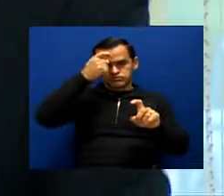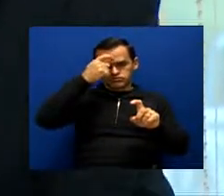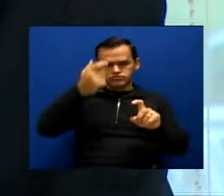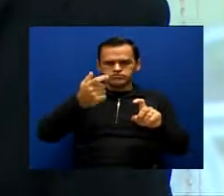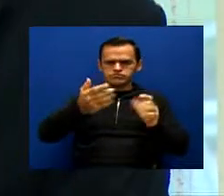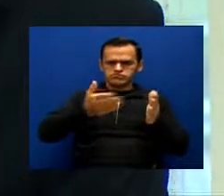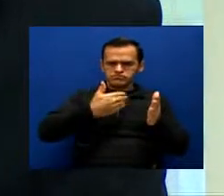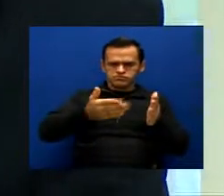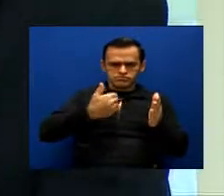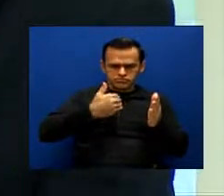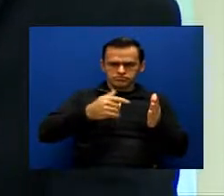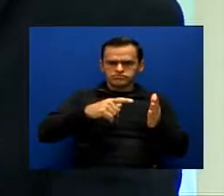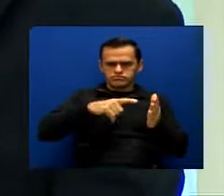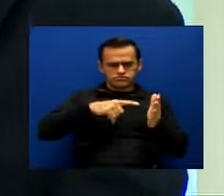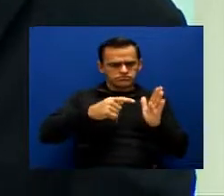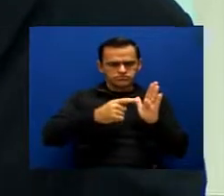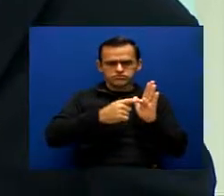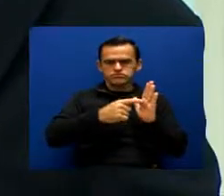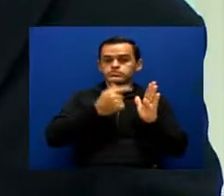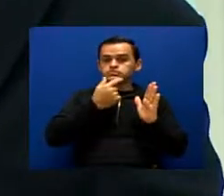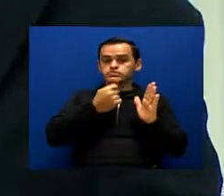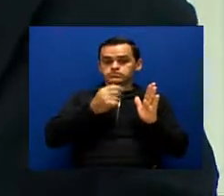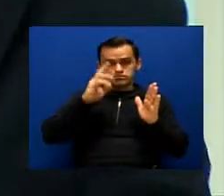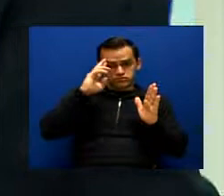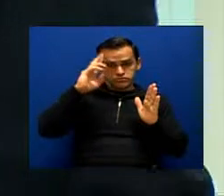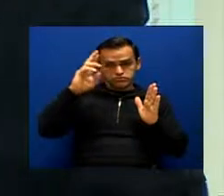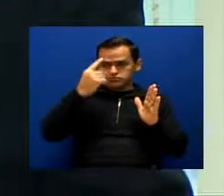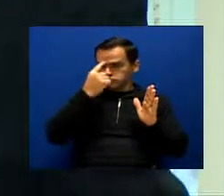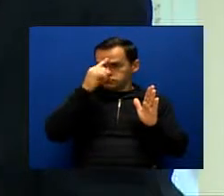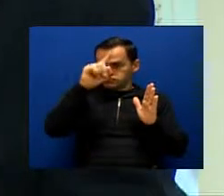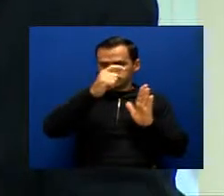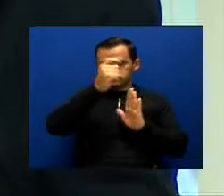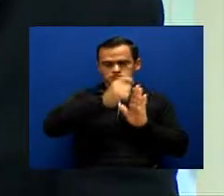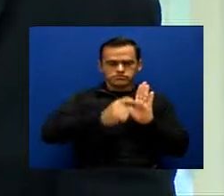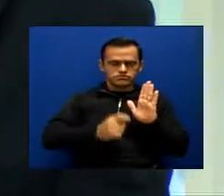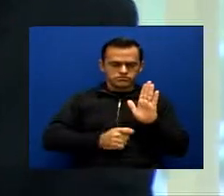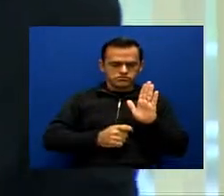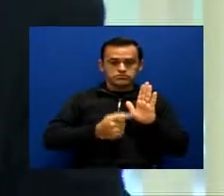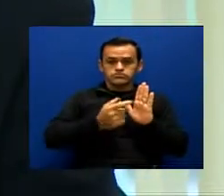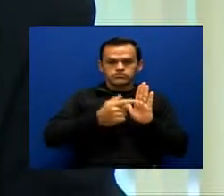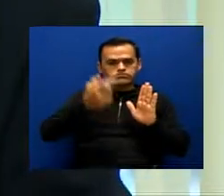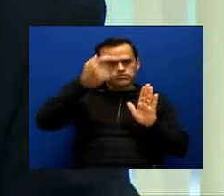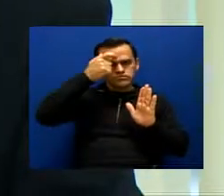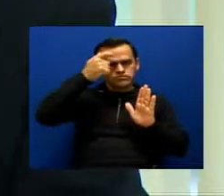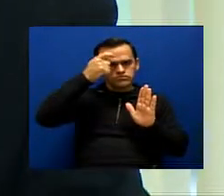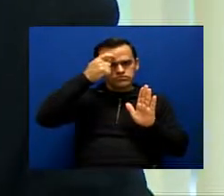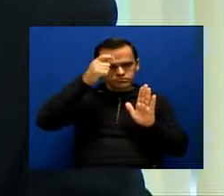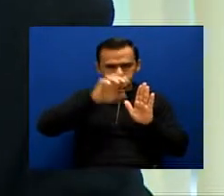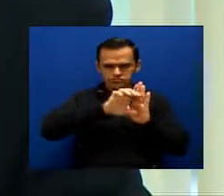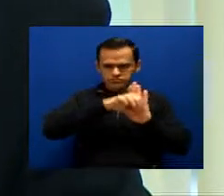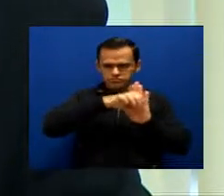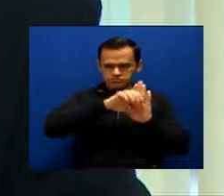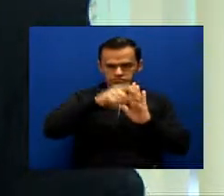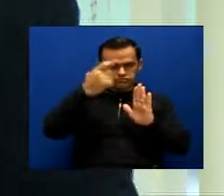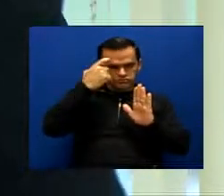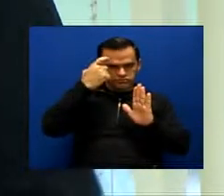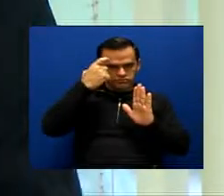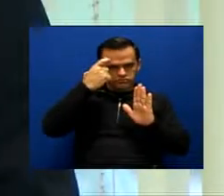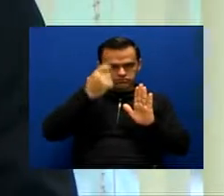e quem desejar eu tenho a bibliografia. E com esses conceitos, senhor presidente, os demais que nos